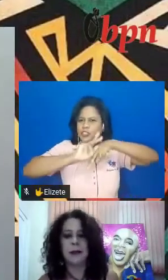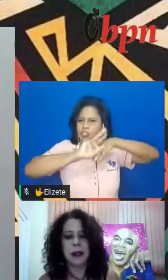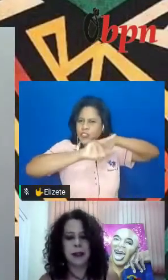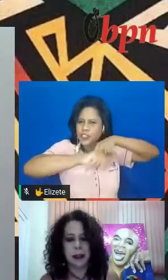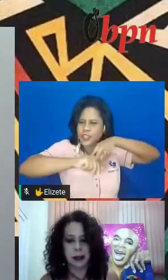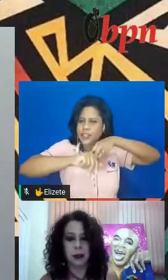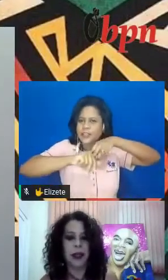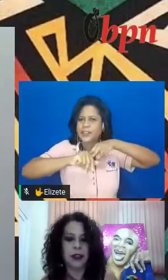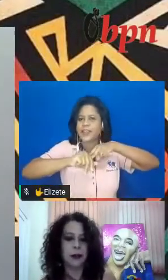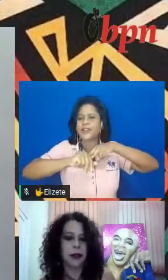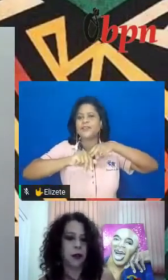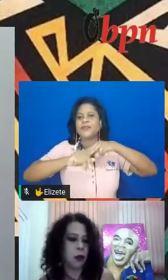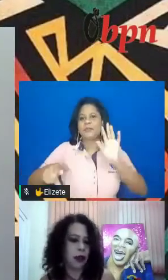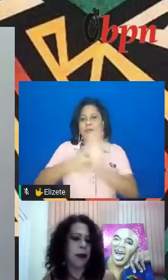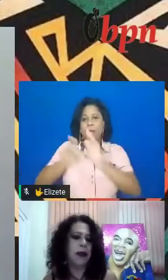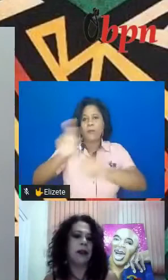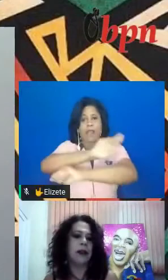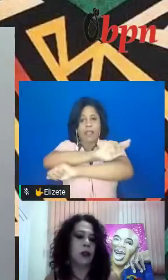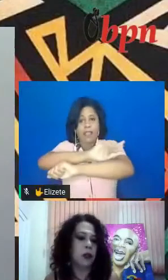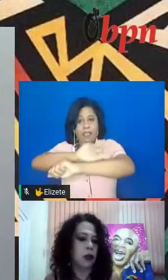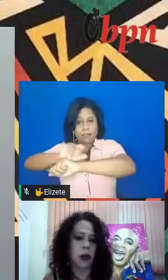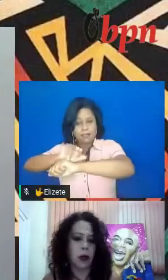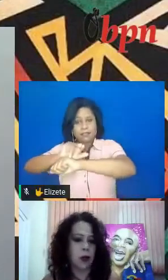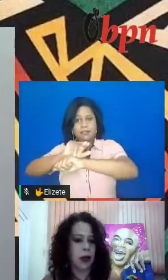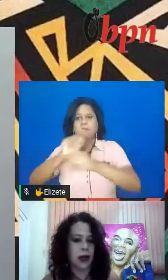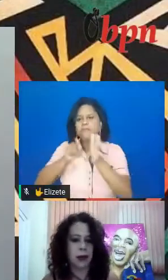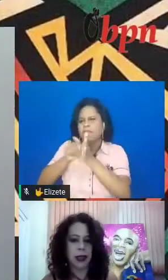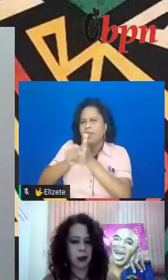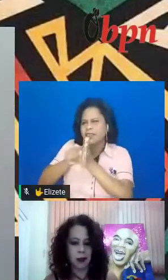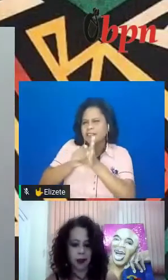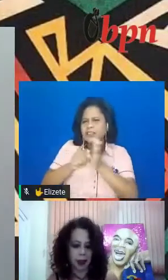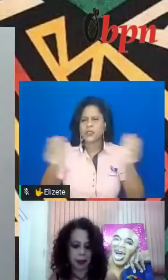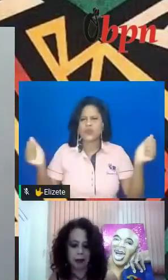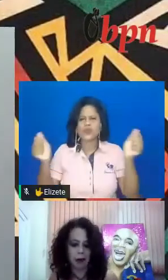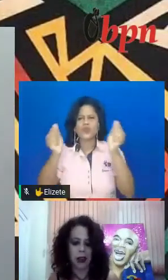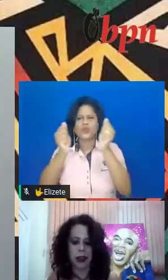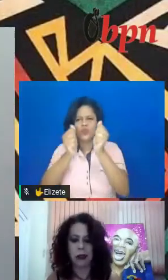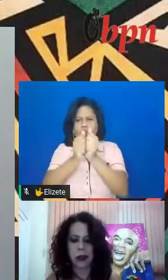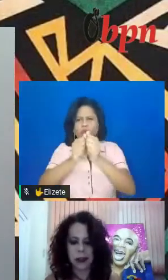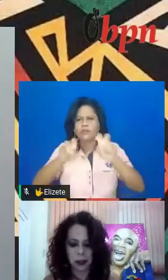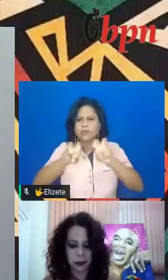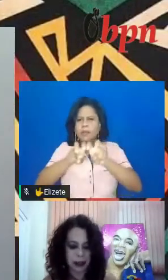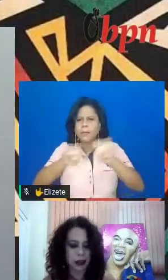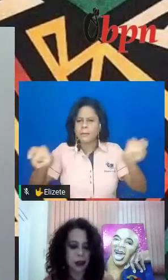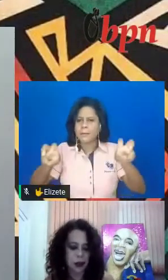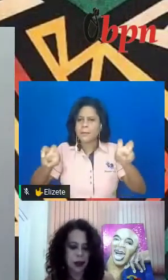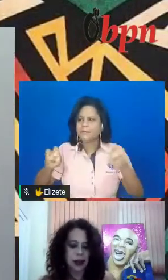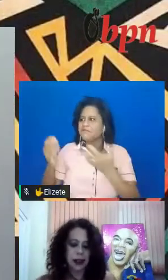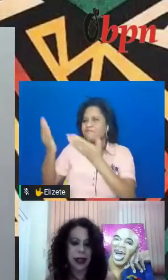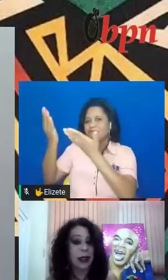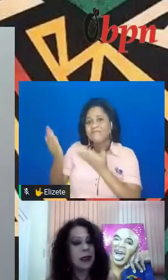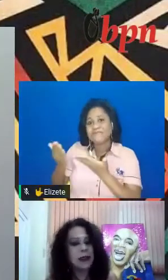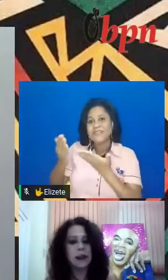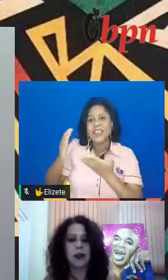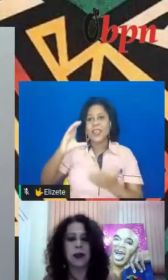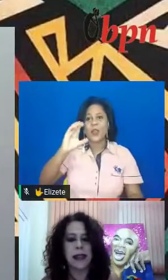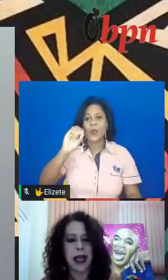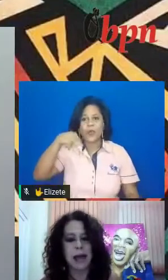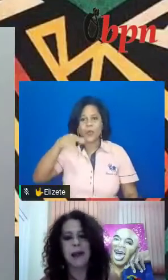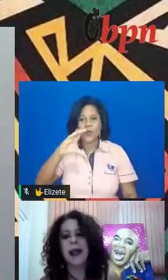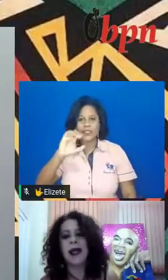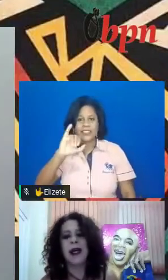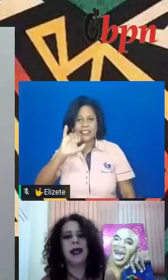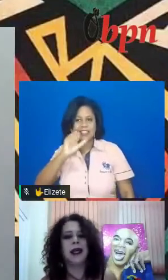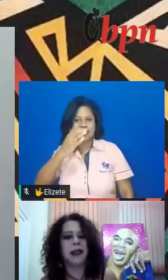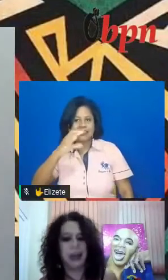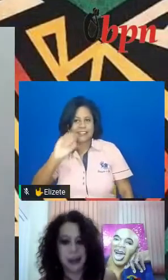para essa conferência de abertura junto com a magnífica bafônica Conceição Evaristo. Né? Antes de